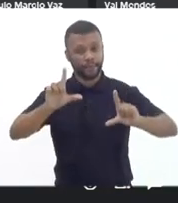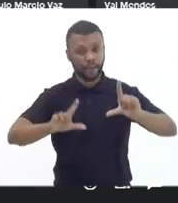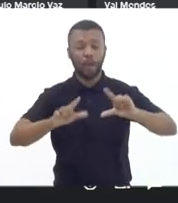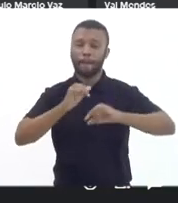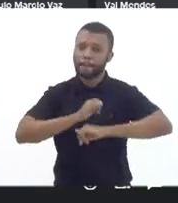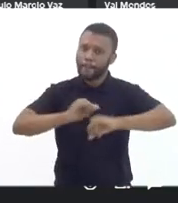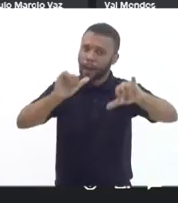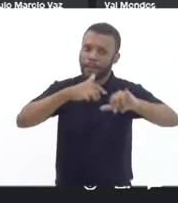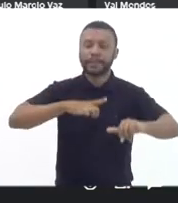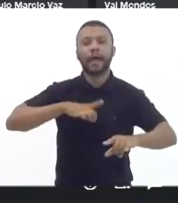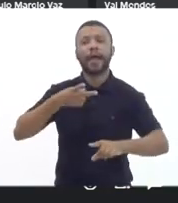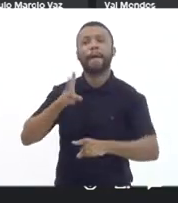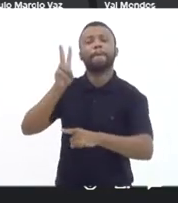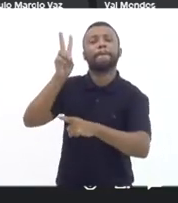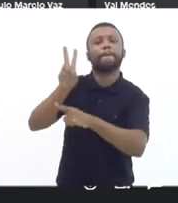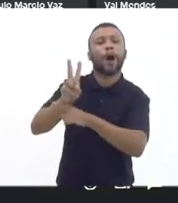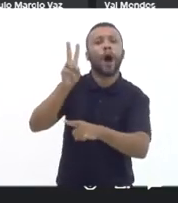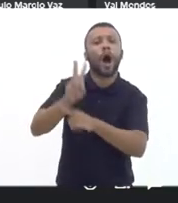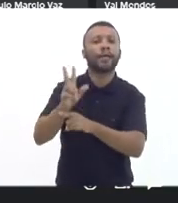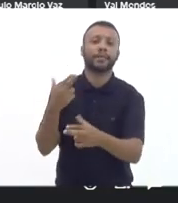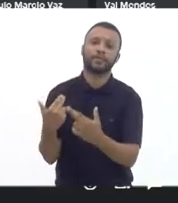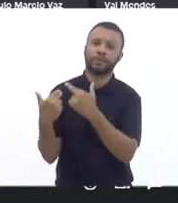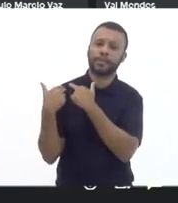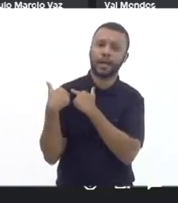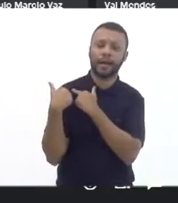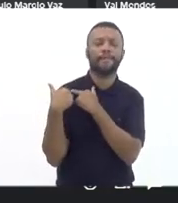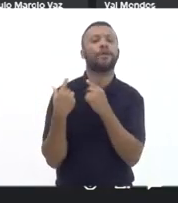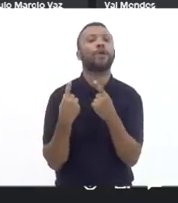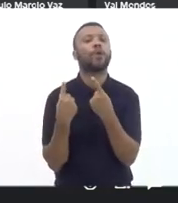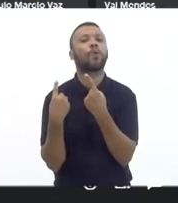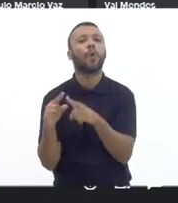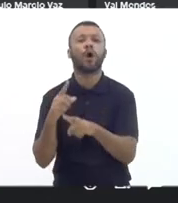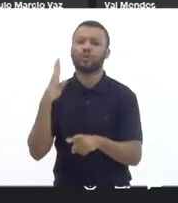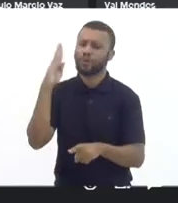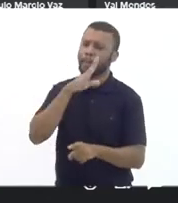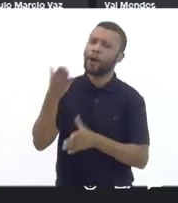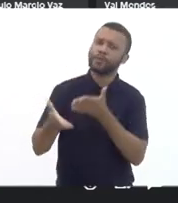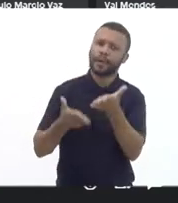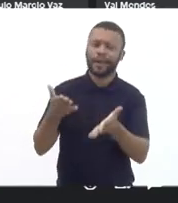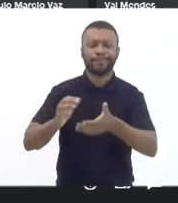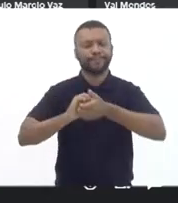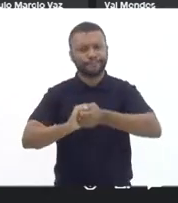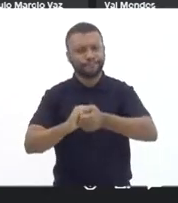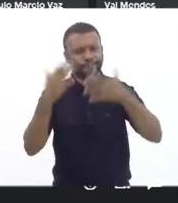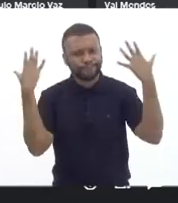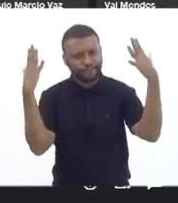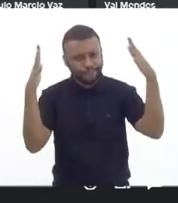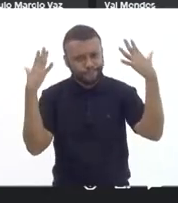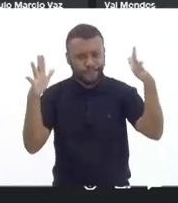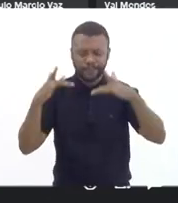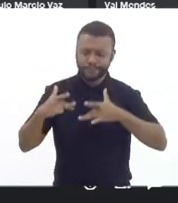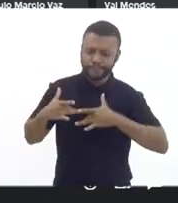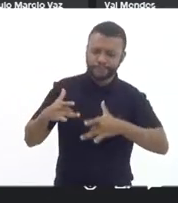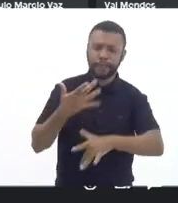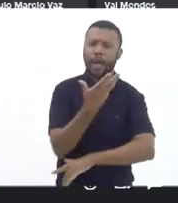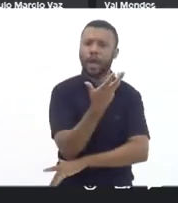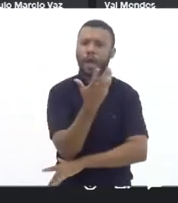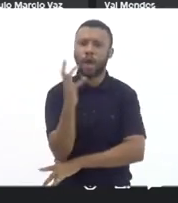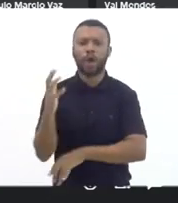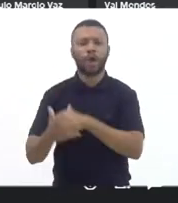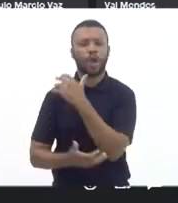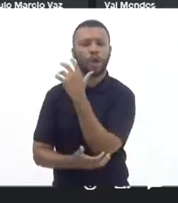posse responsável e contra os maus tratos. Saudações ecológicas e sustentáveis a